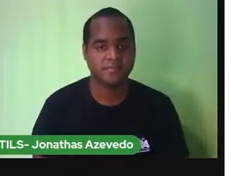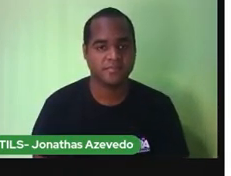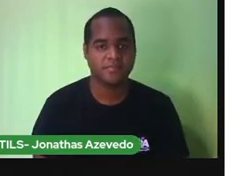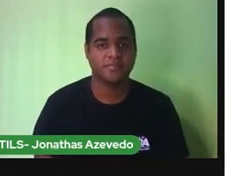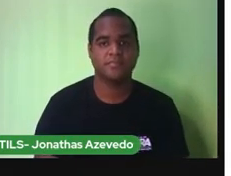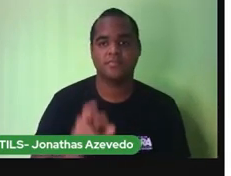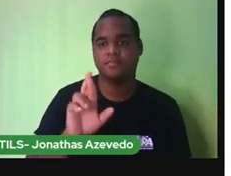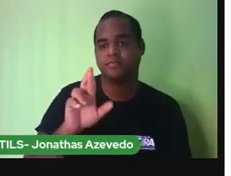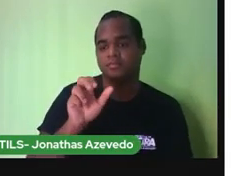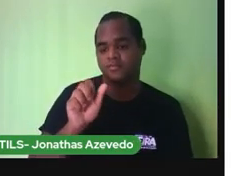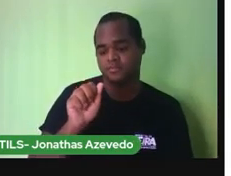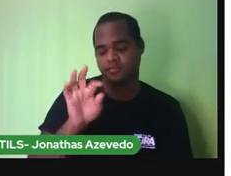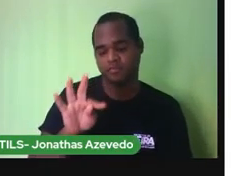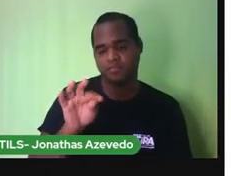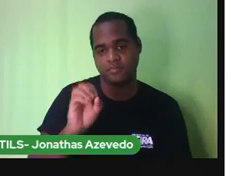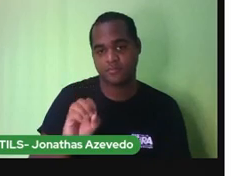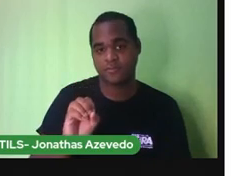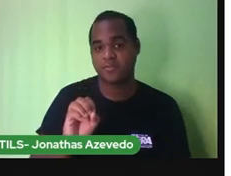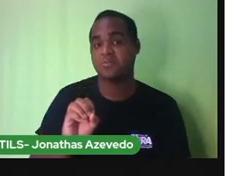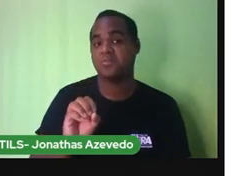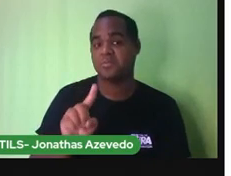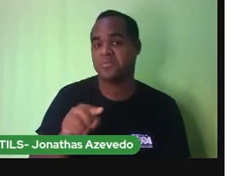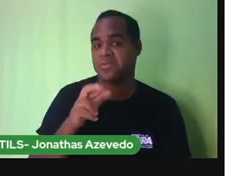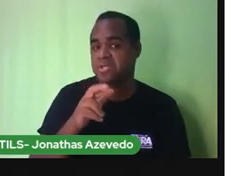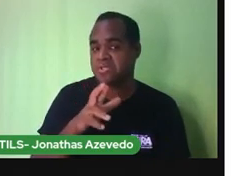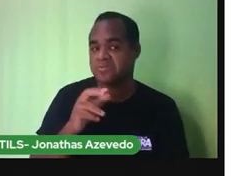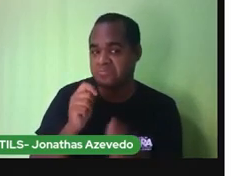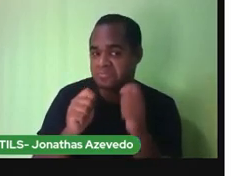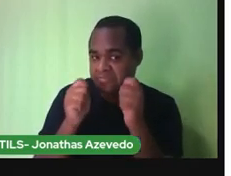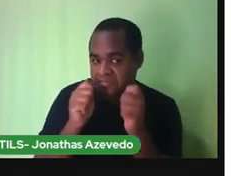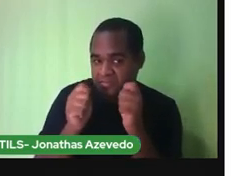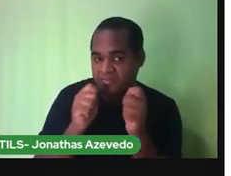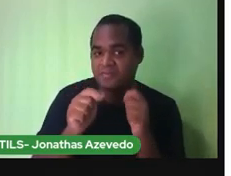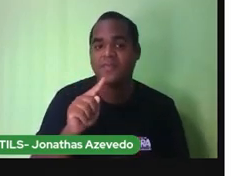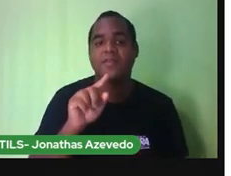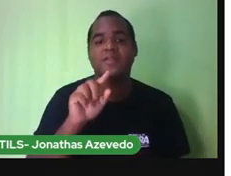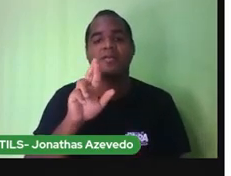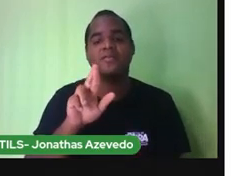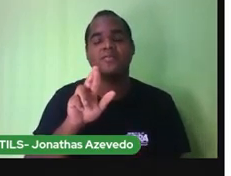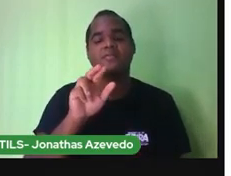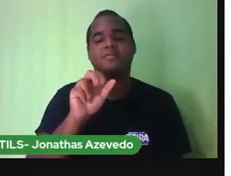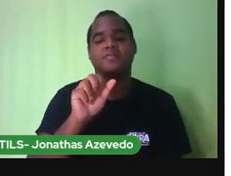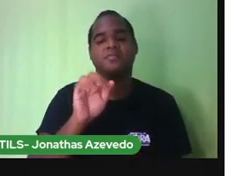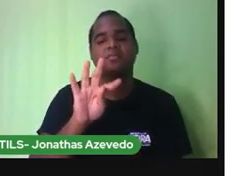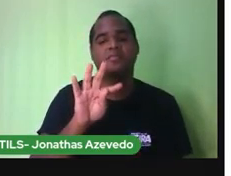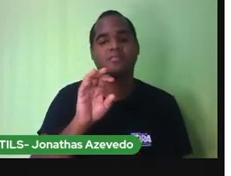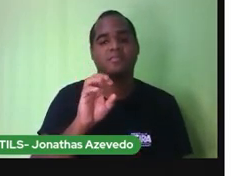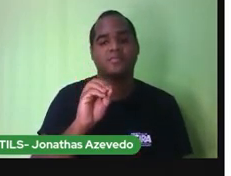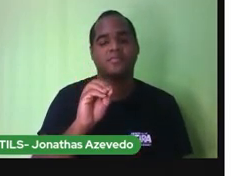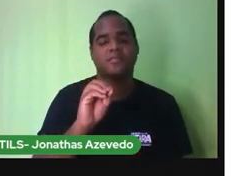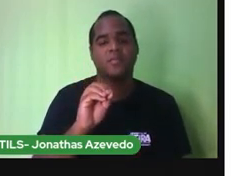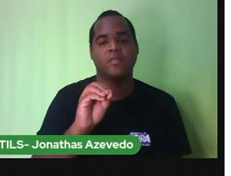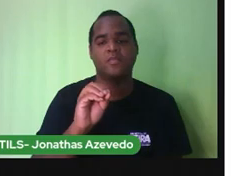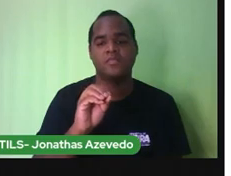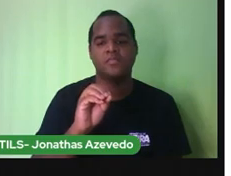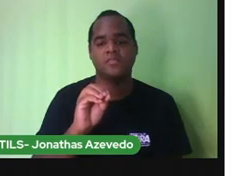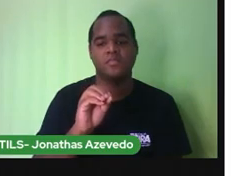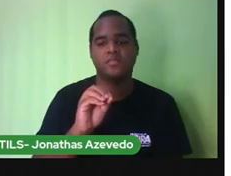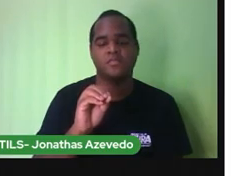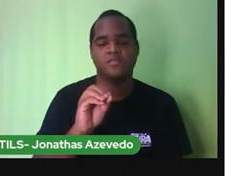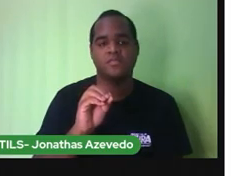rato esse rato tá tão fofinho né Vamos lá ó e como eu separo